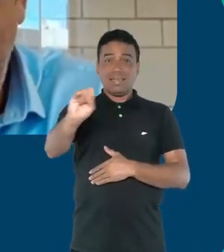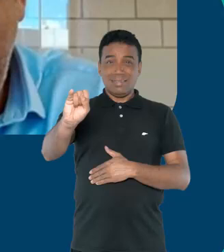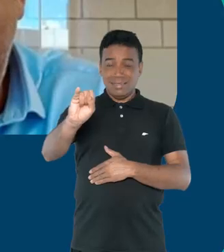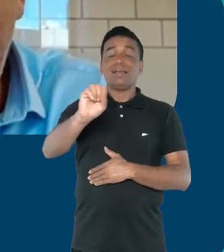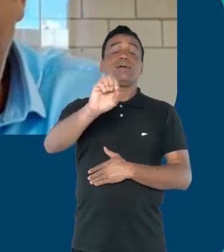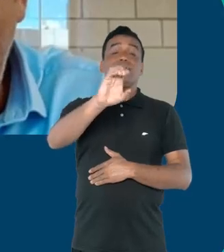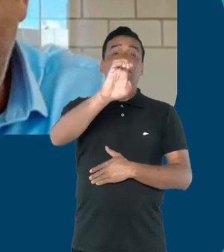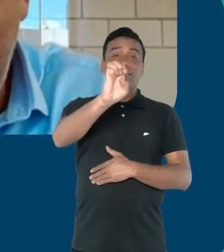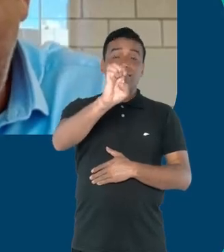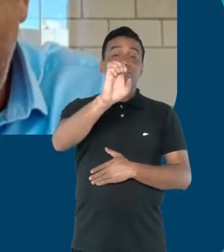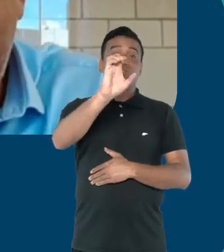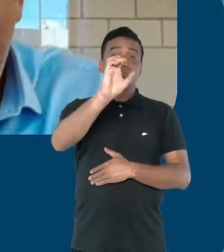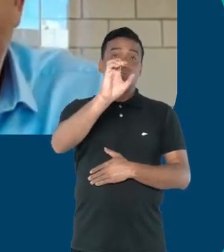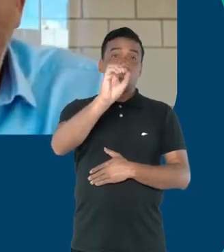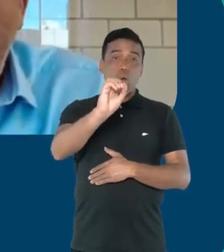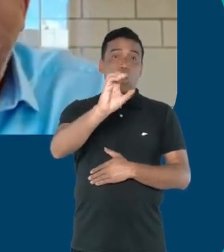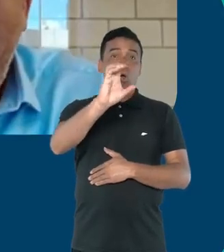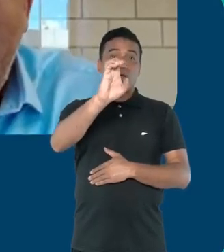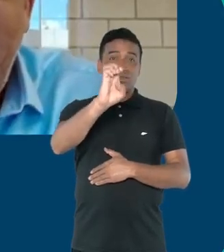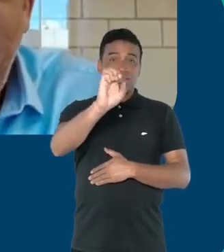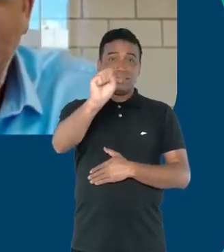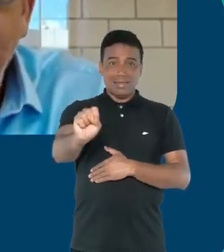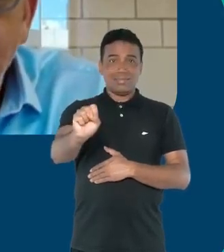em 1776,